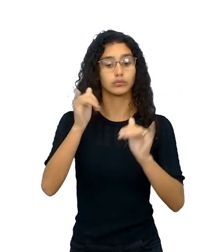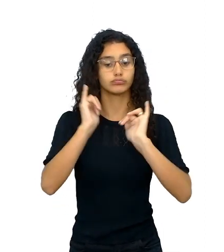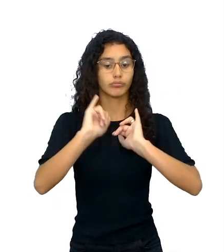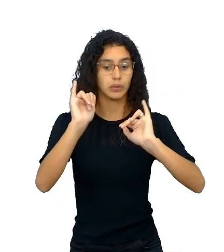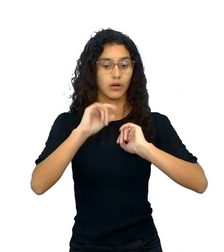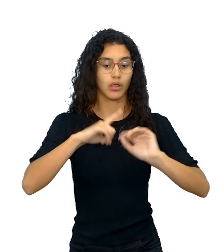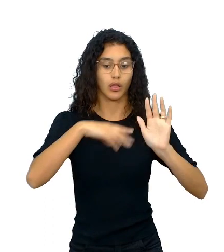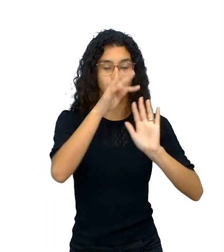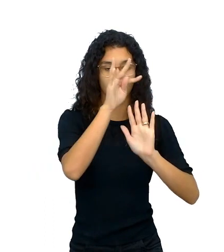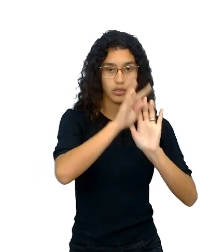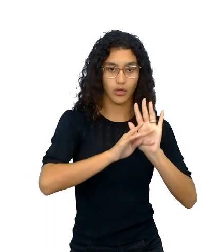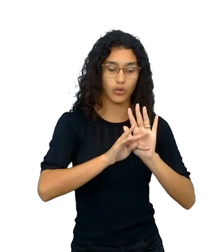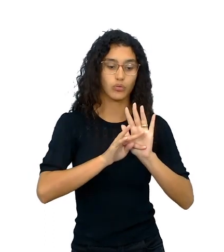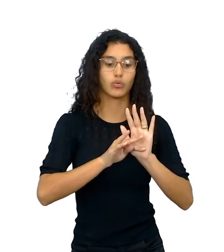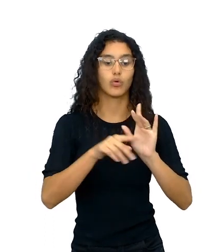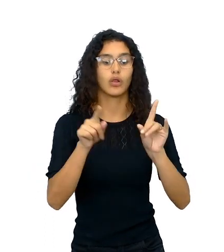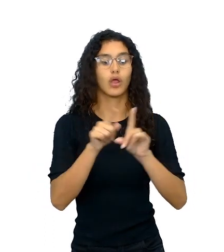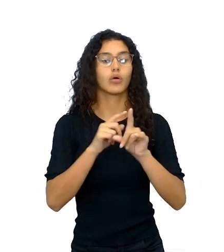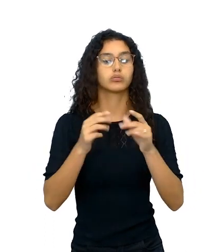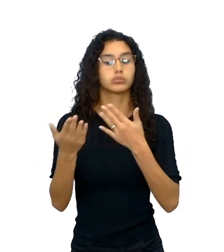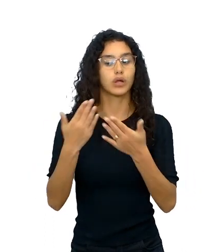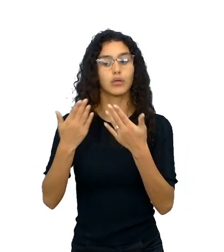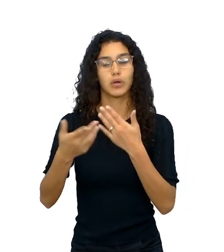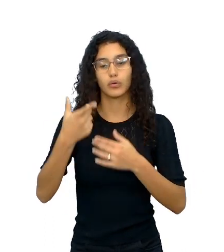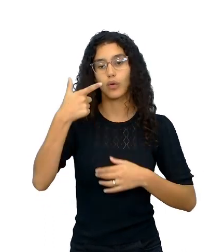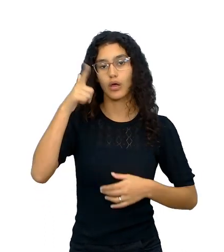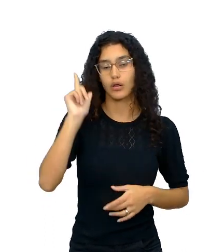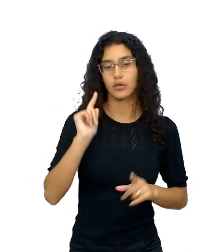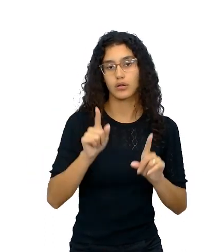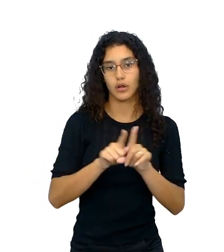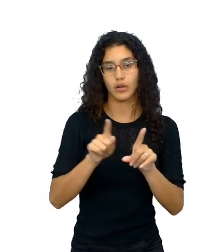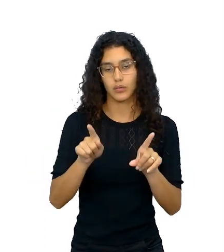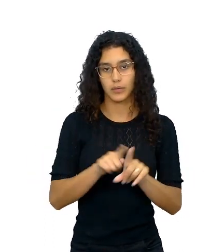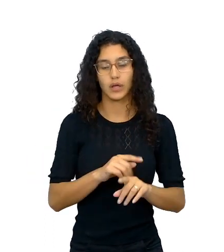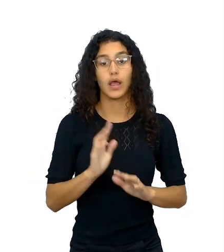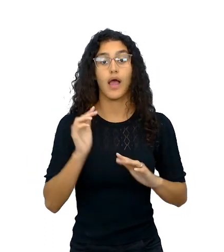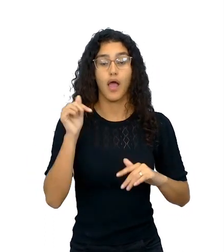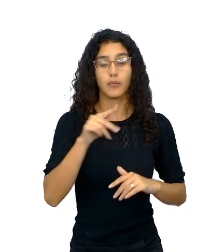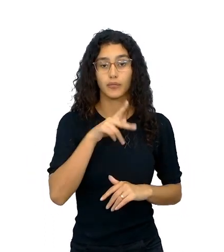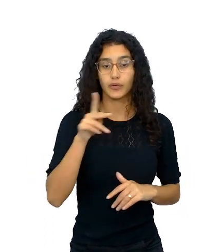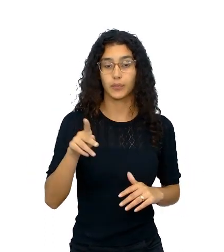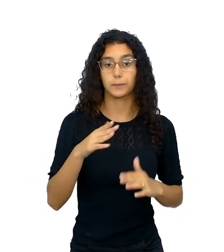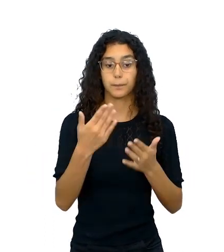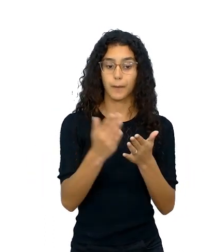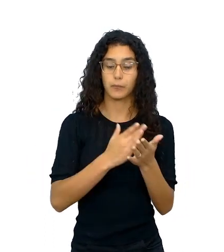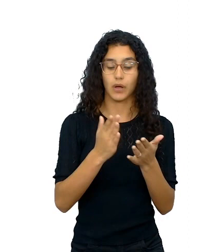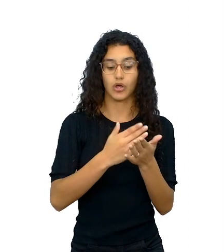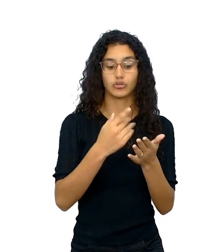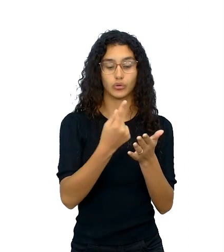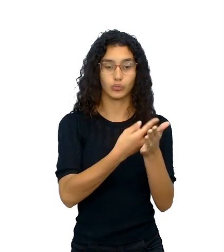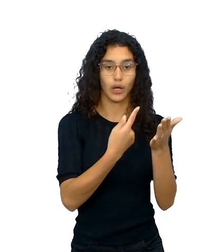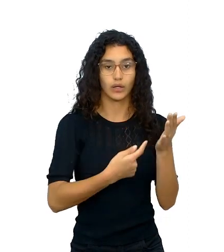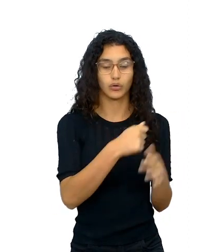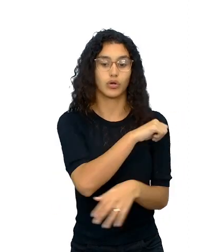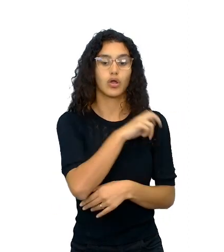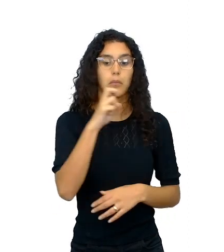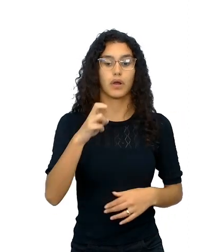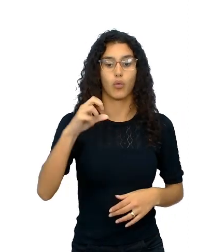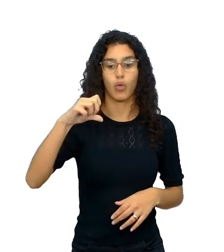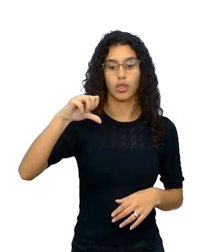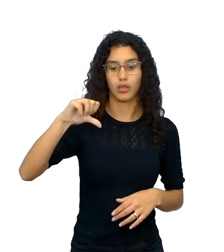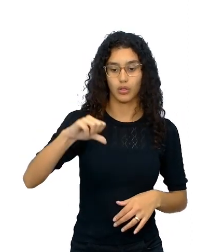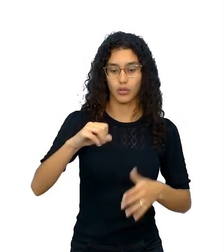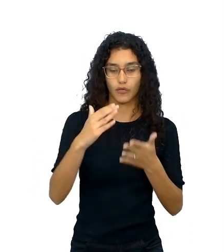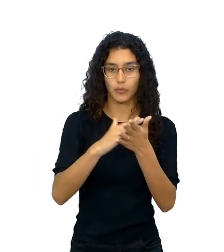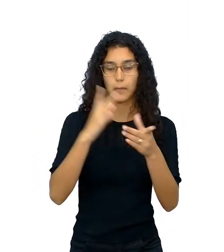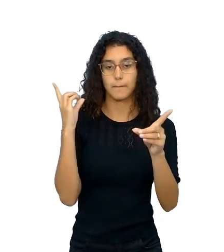as informações do texto lido com outras de conhecimento prévio. Aqui, professor, lá na página 59 do caderno do aluno, o professor